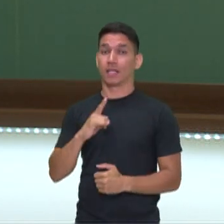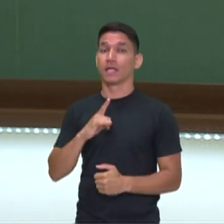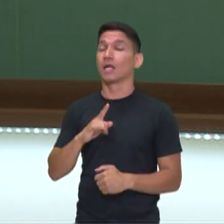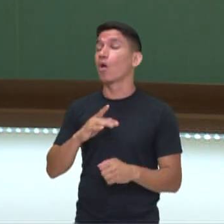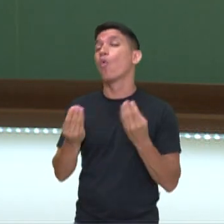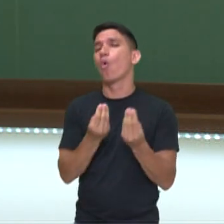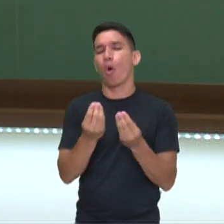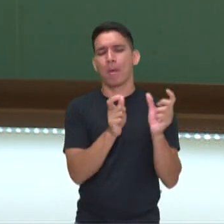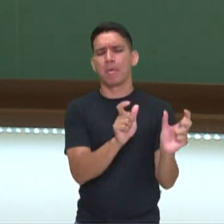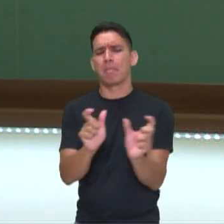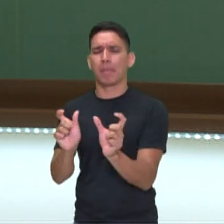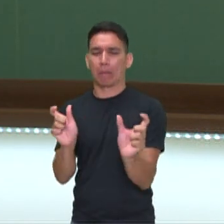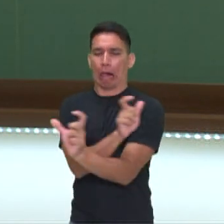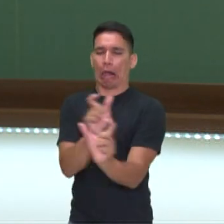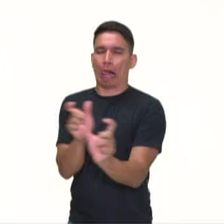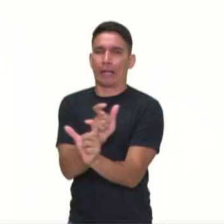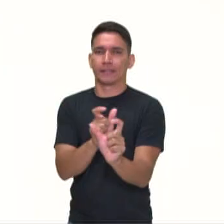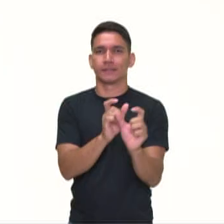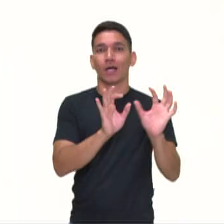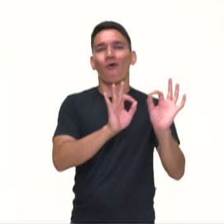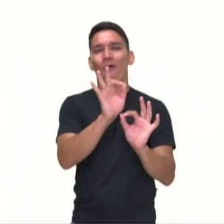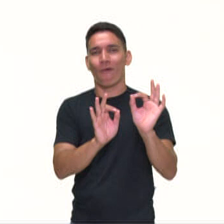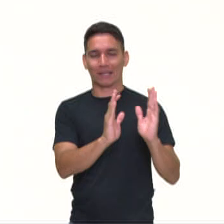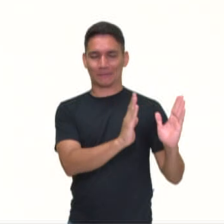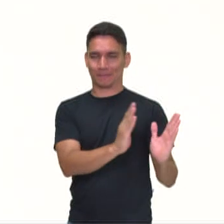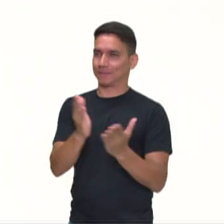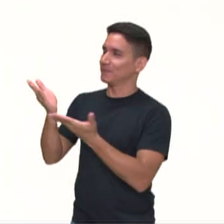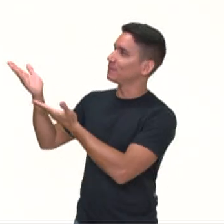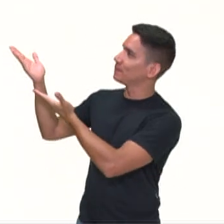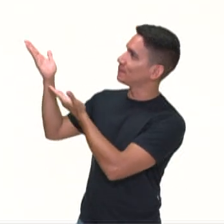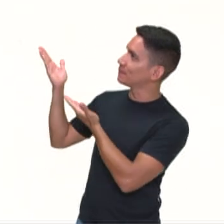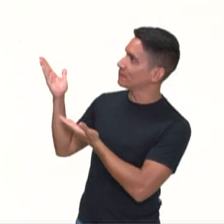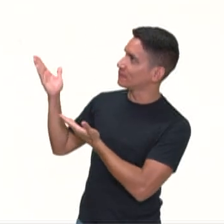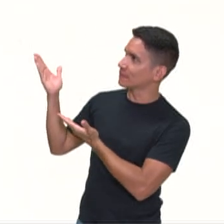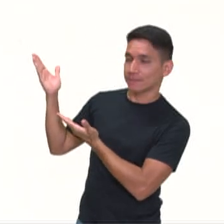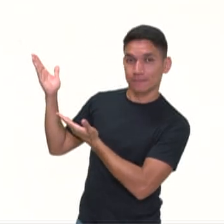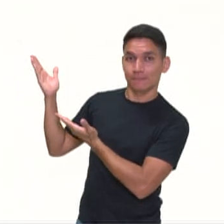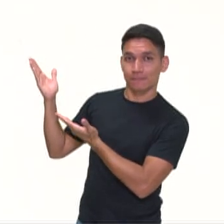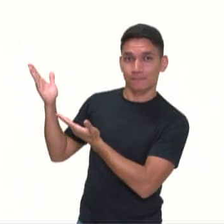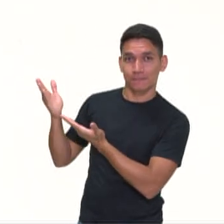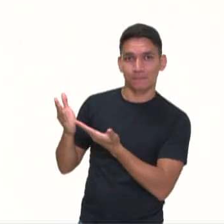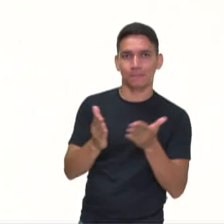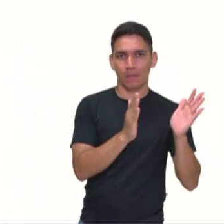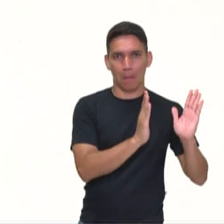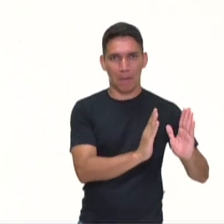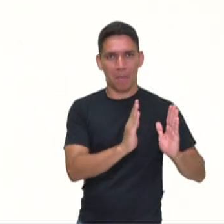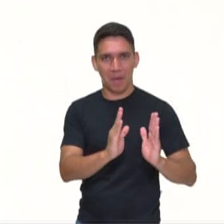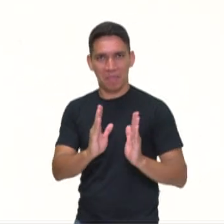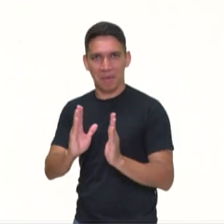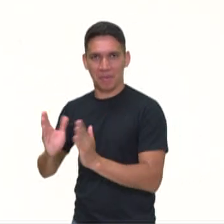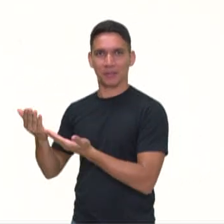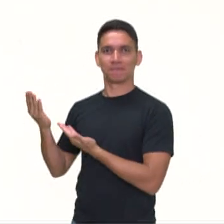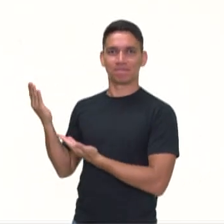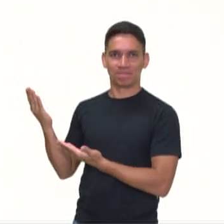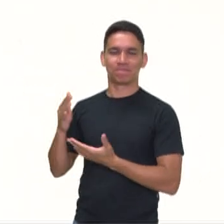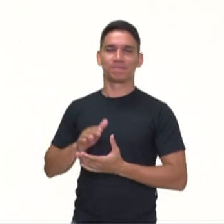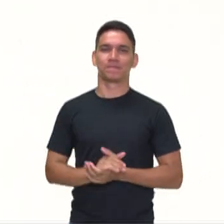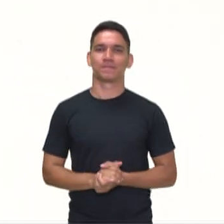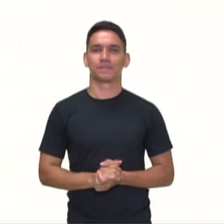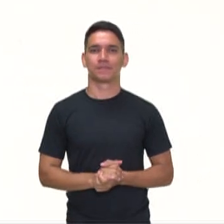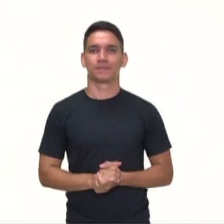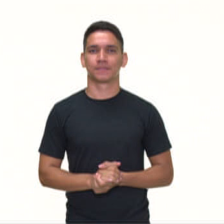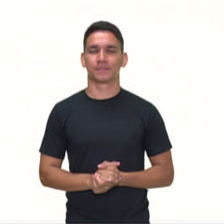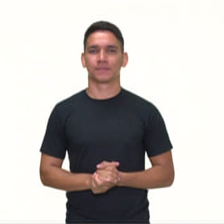aunt. Desembaralhadas ficam Bob often washes the car e I go out with my friends